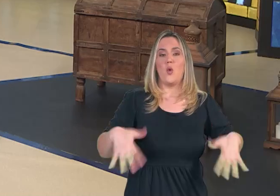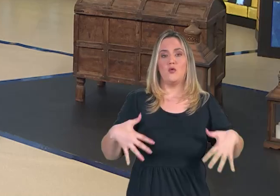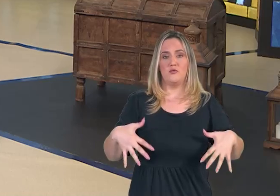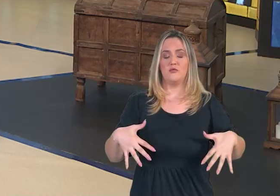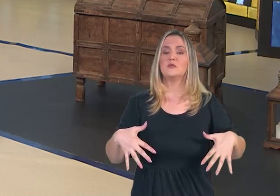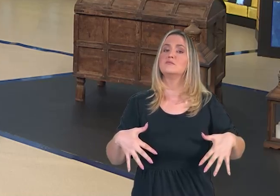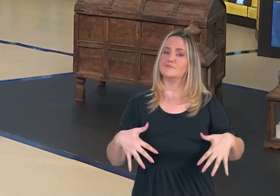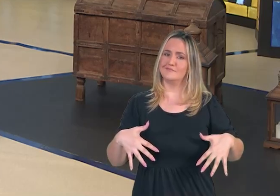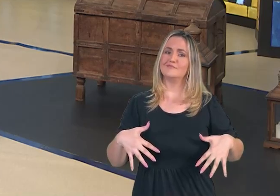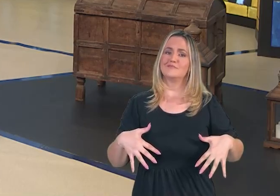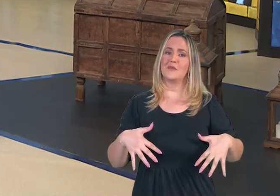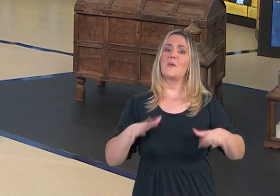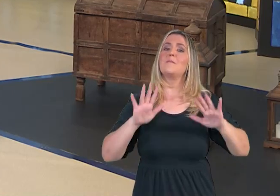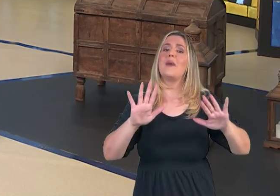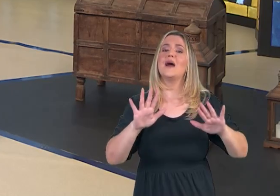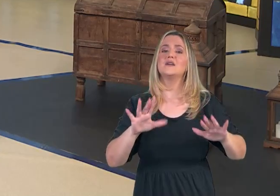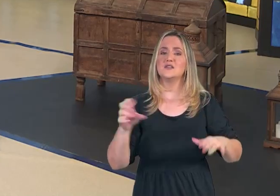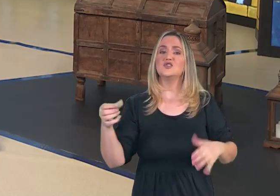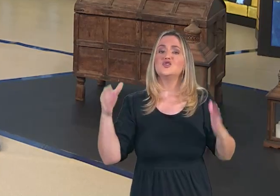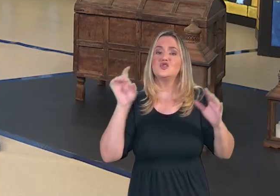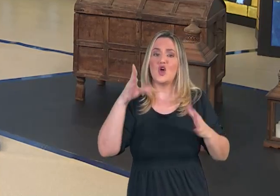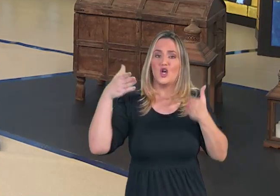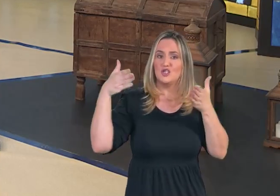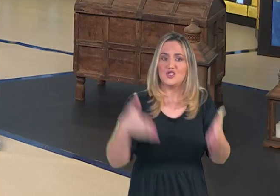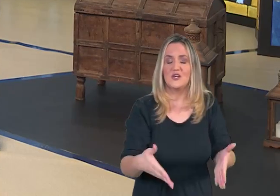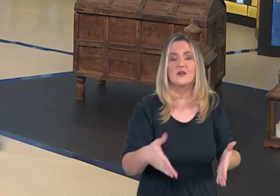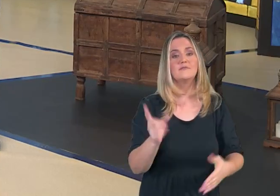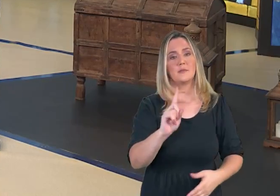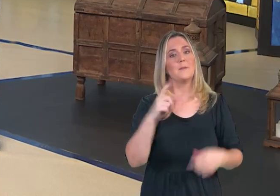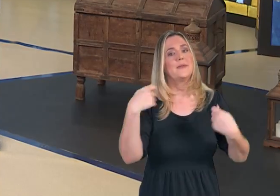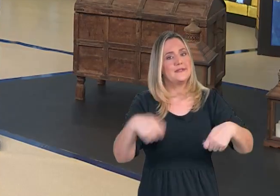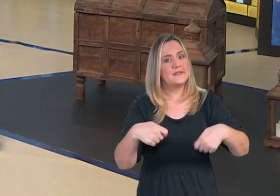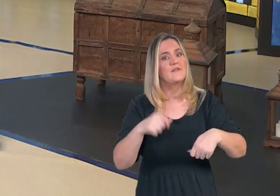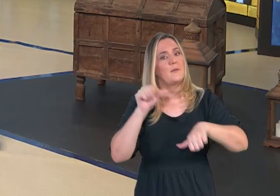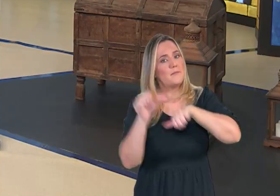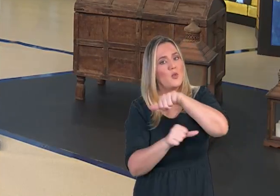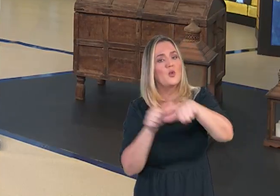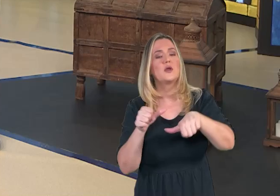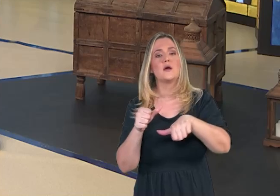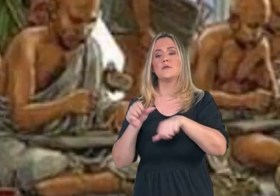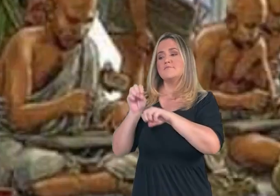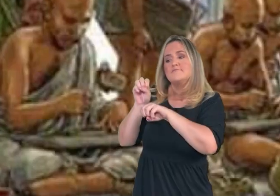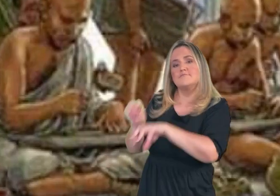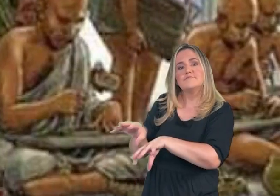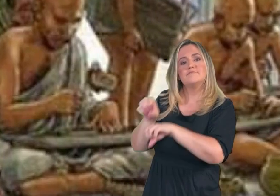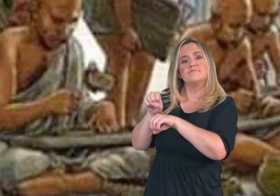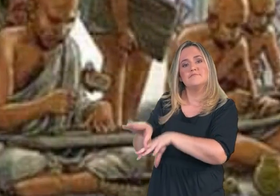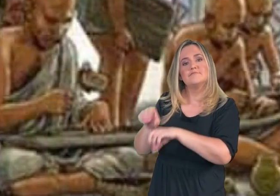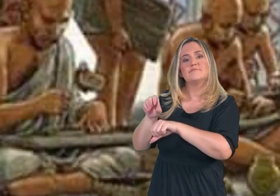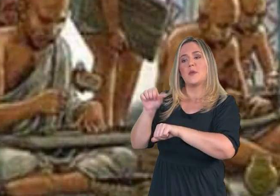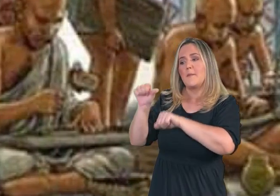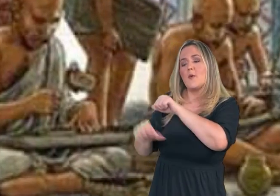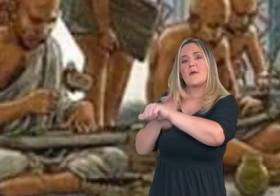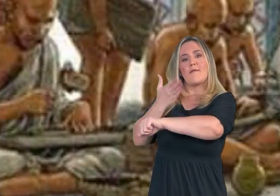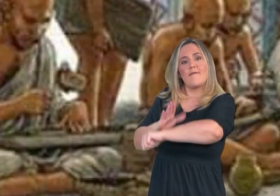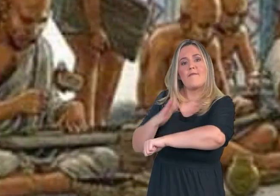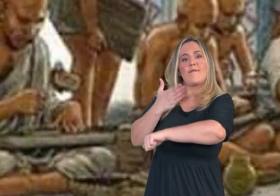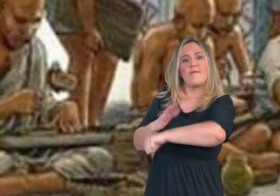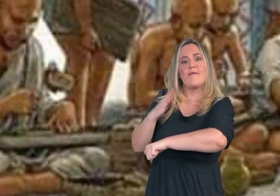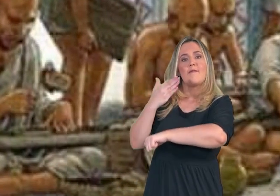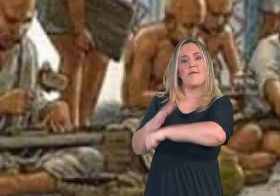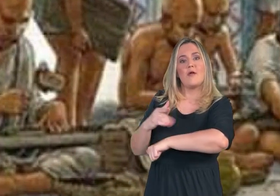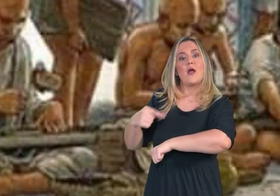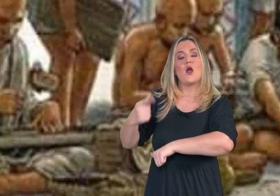A preparação envolvia grande esforço físico e intelectual por parte dos jovens exilados. Daniel e seus companheiros